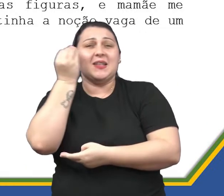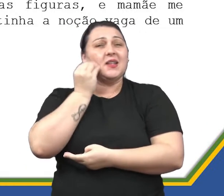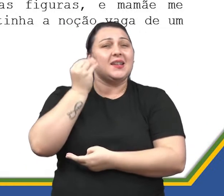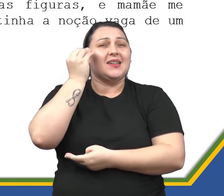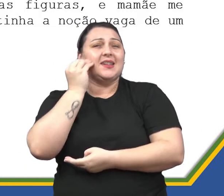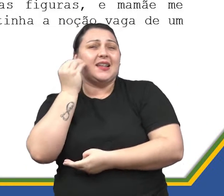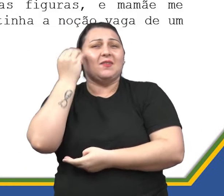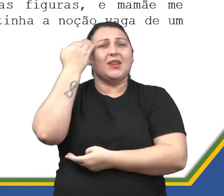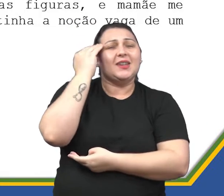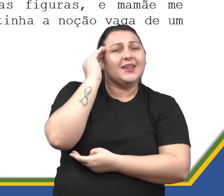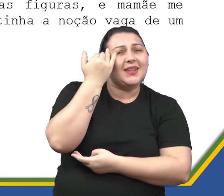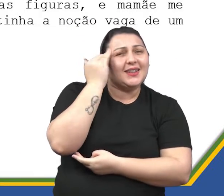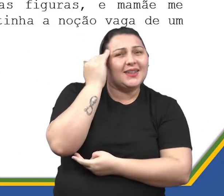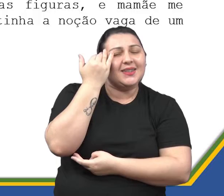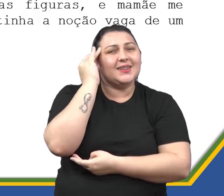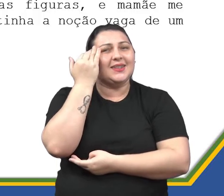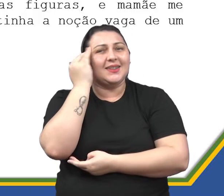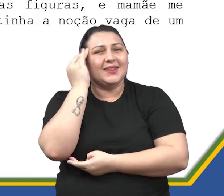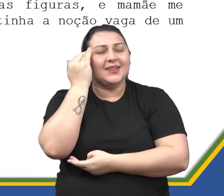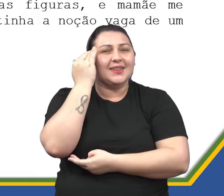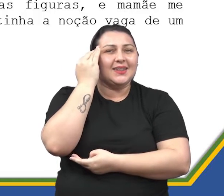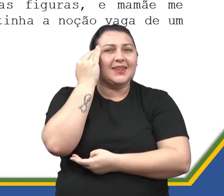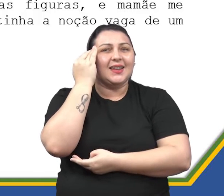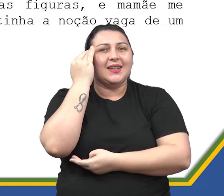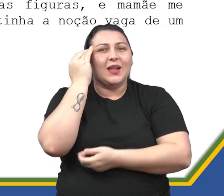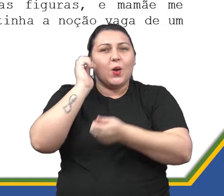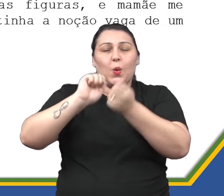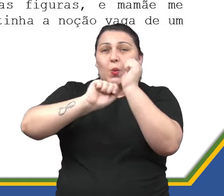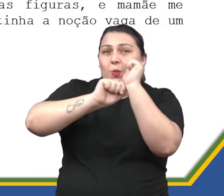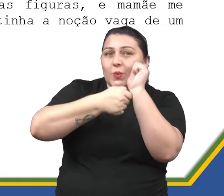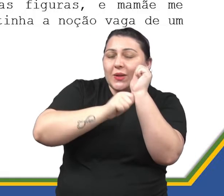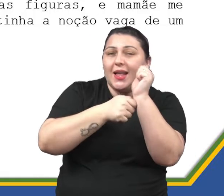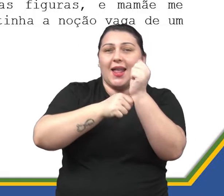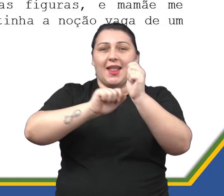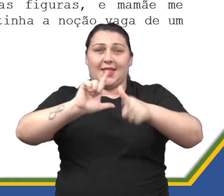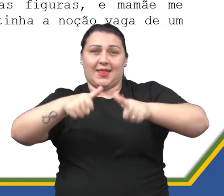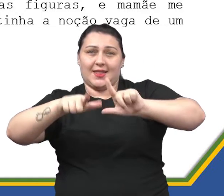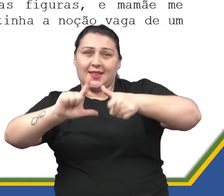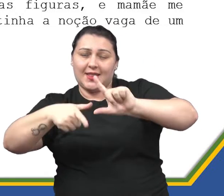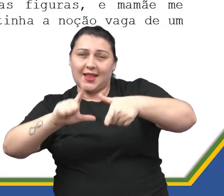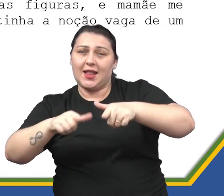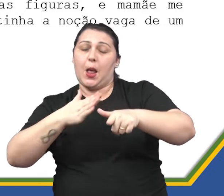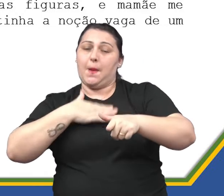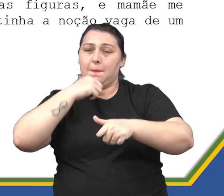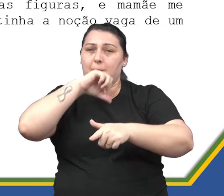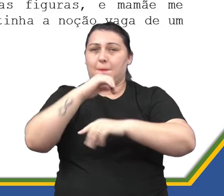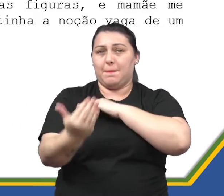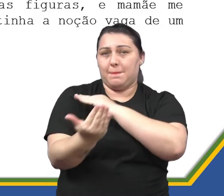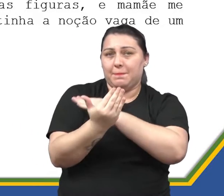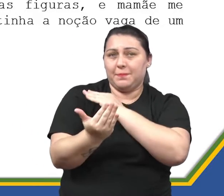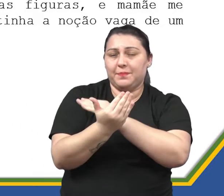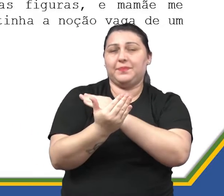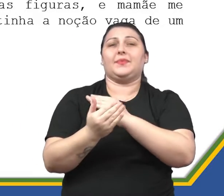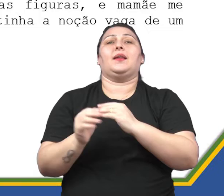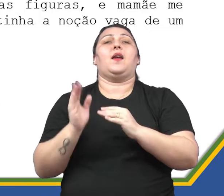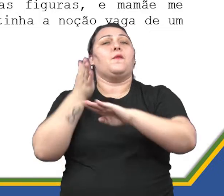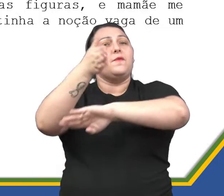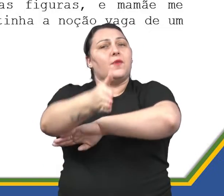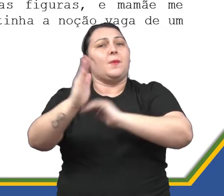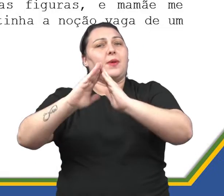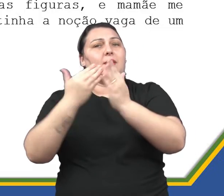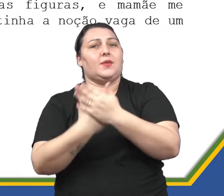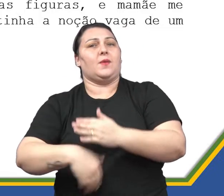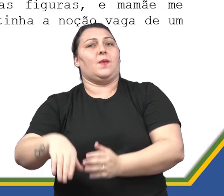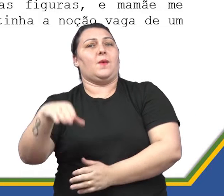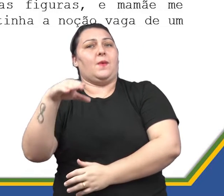decifrar o mistério das letras em redor das figuras e mamãe me ajudava nisso. Quando fui para a escola pública,